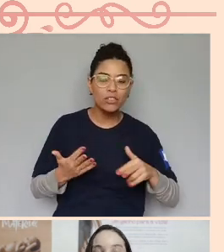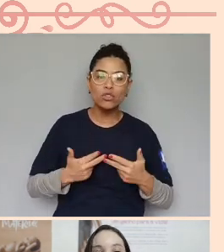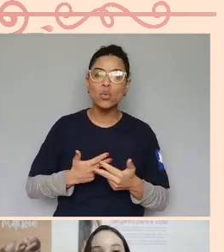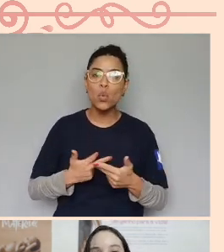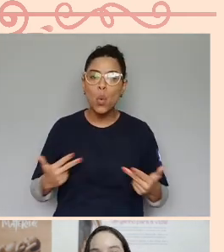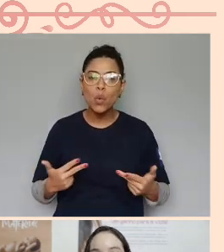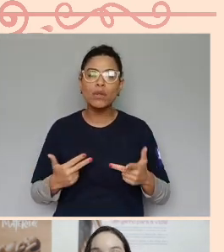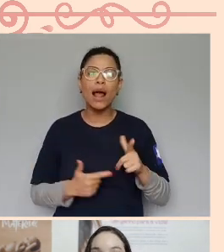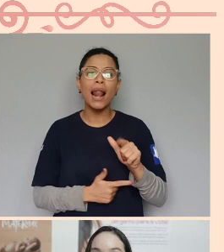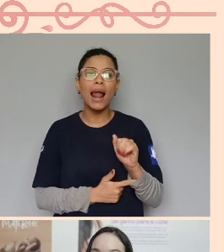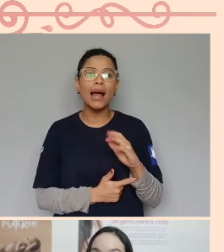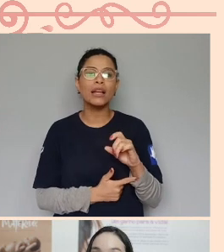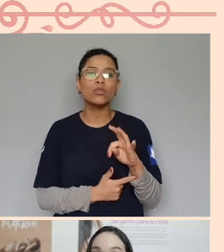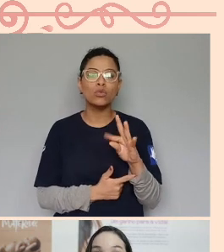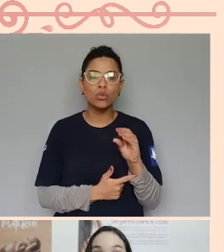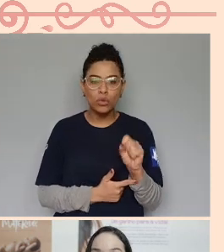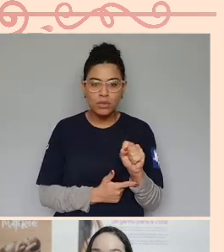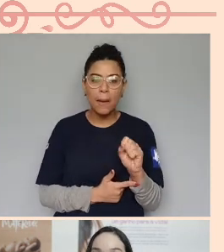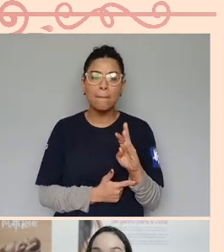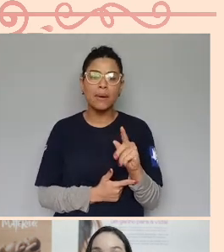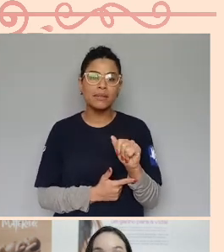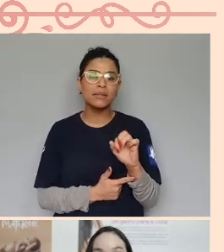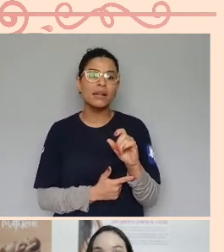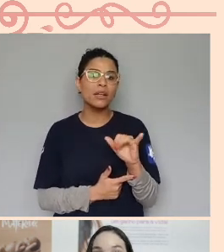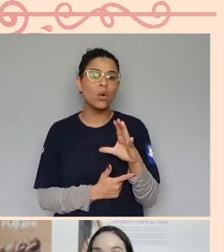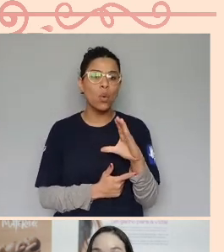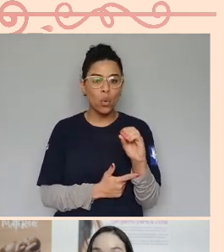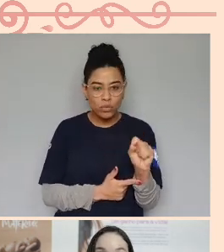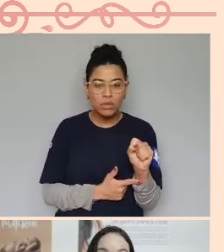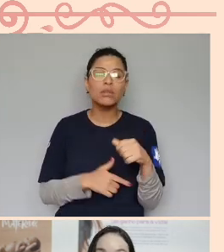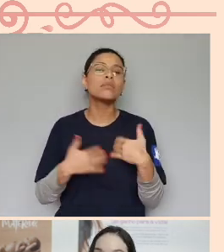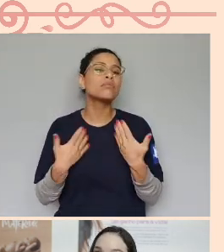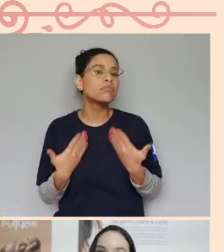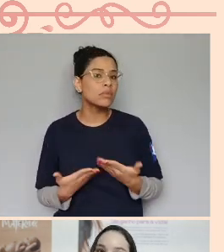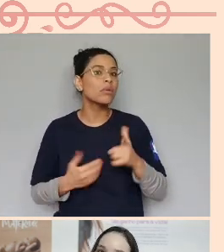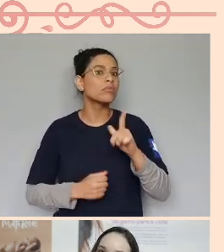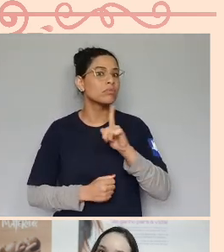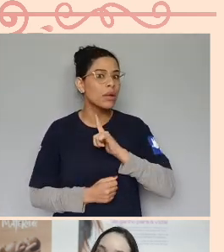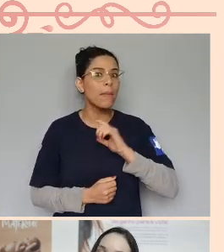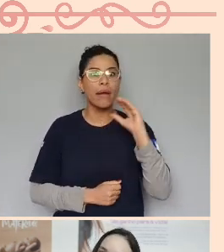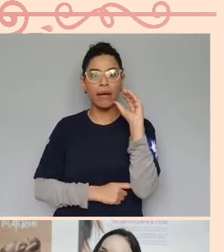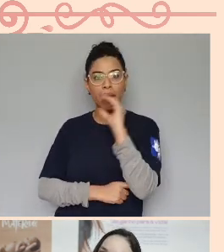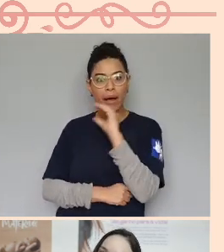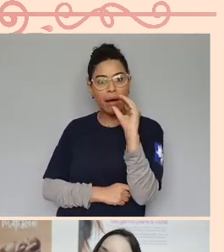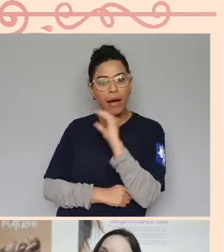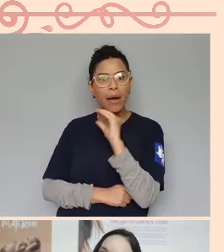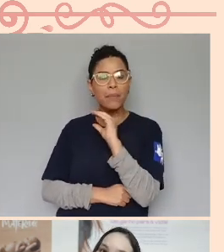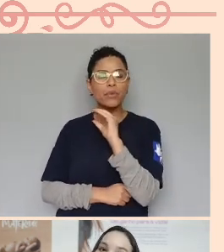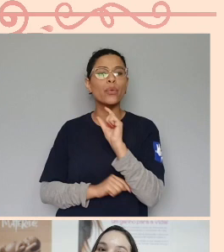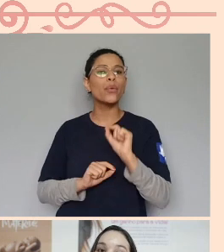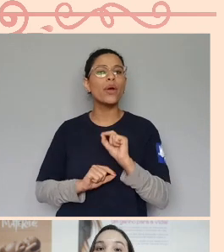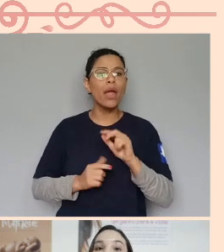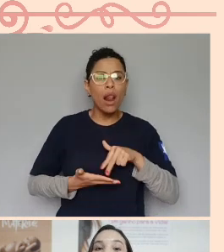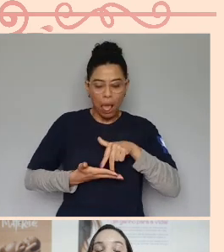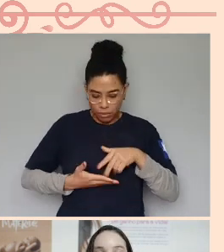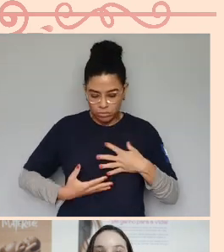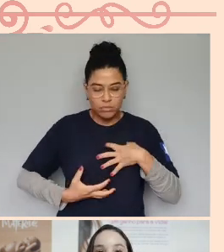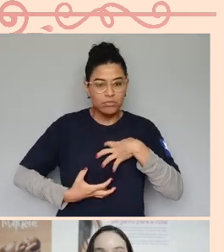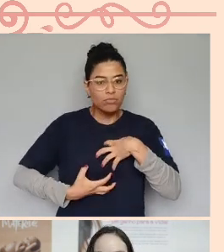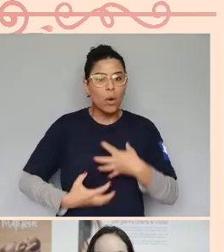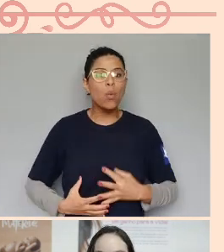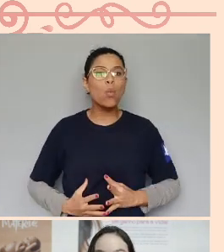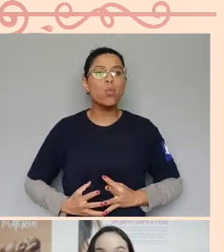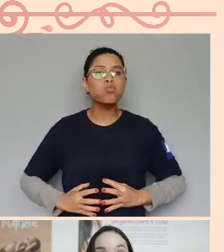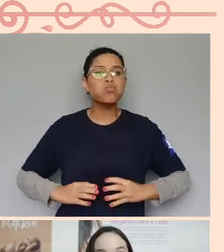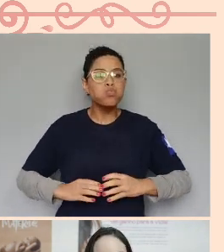oligosacarídeos, lactobacilos bífidos, e com isso ele vai se livrar das cólicas muito mais rápido, porque vai amadurecer o intestino dele muito